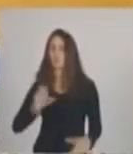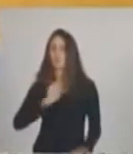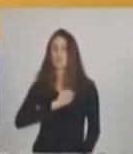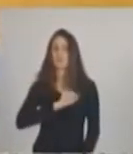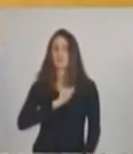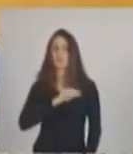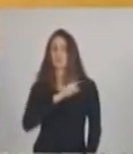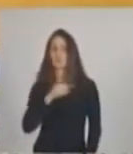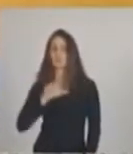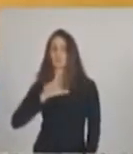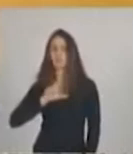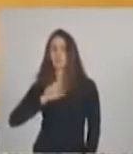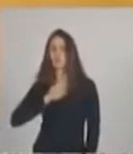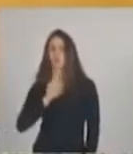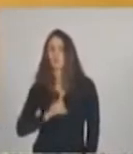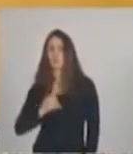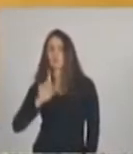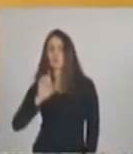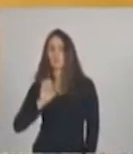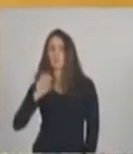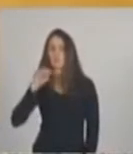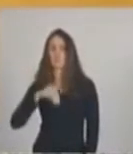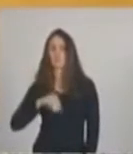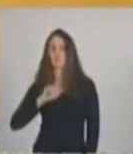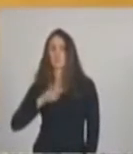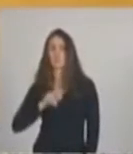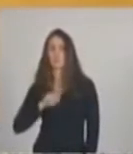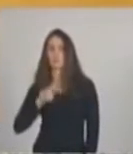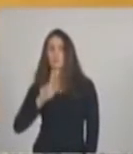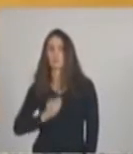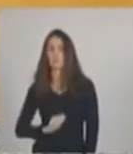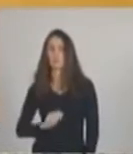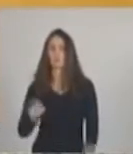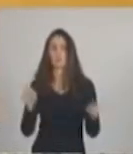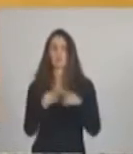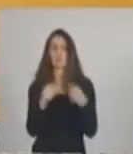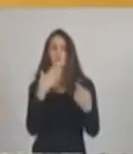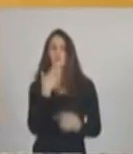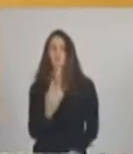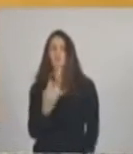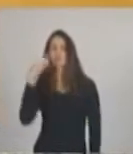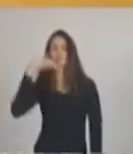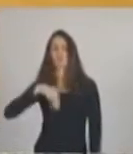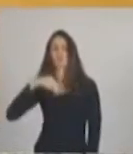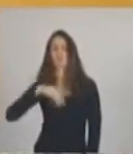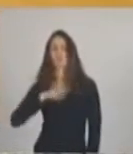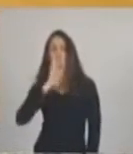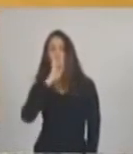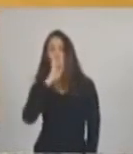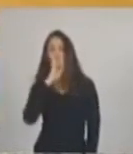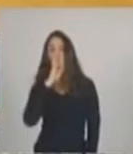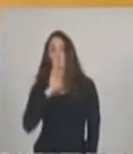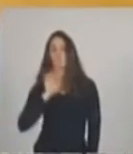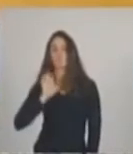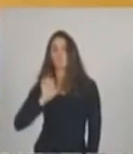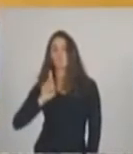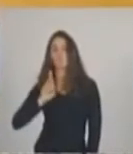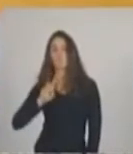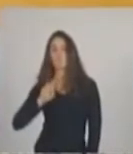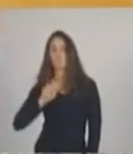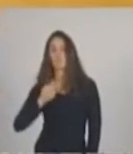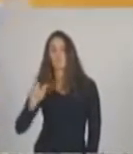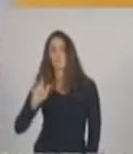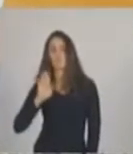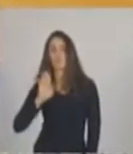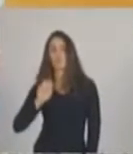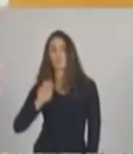Luís de Miranda. Também, senhor presidente, eu gostaria de registrar, pedir um minuto de silêncio para o senhor Erval Barbosa.